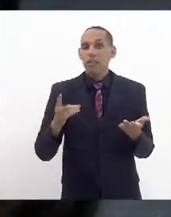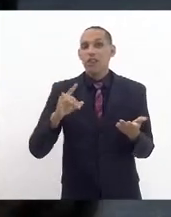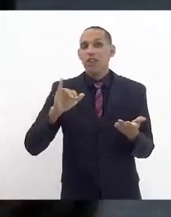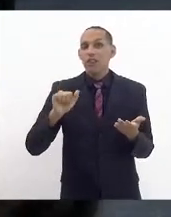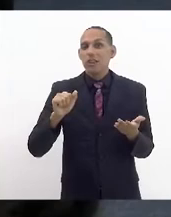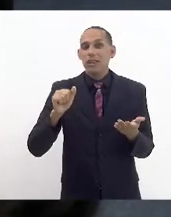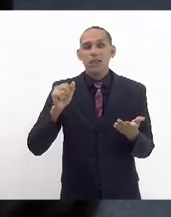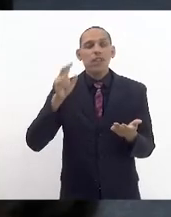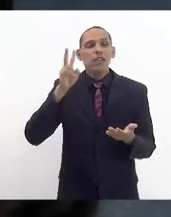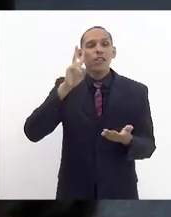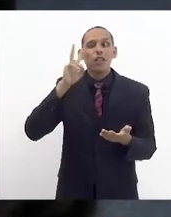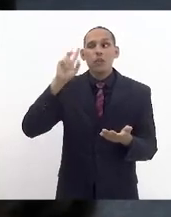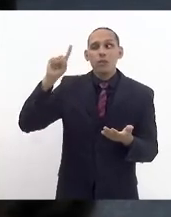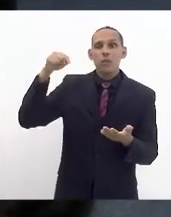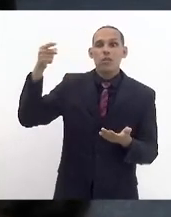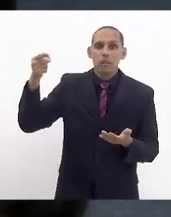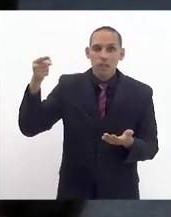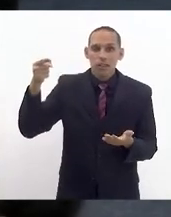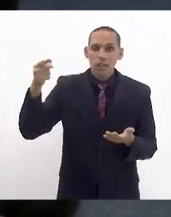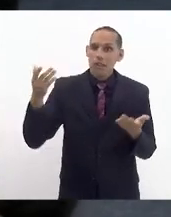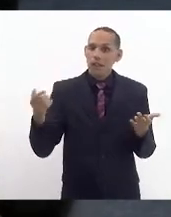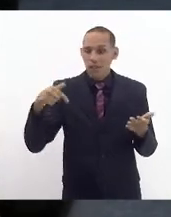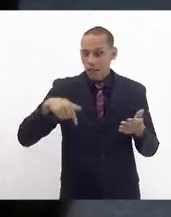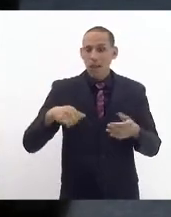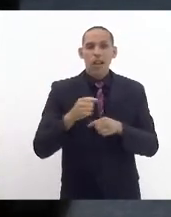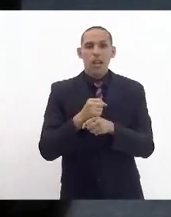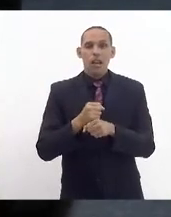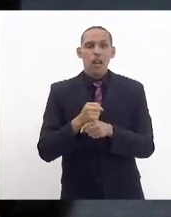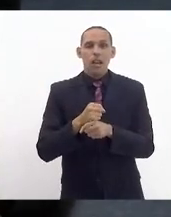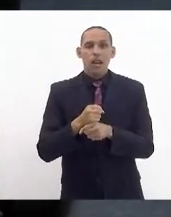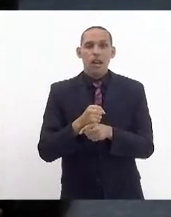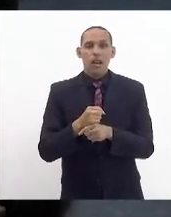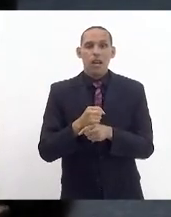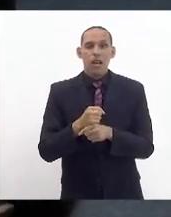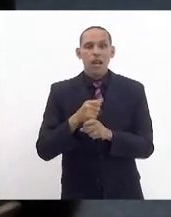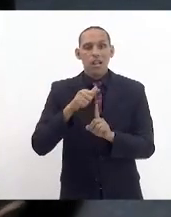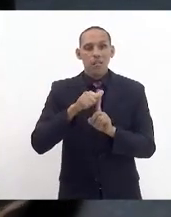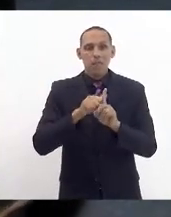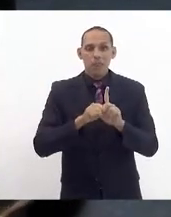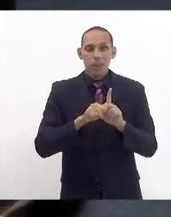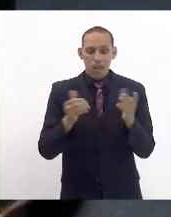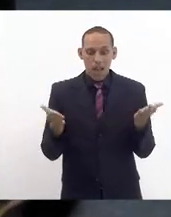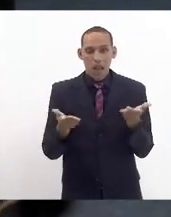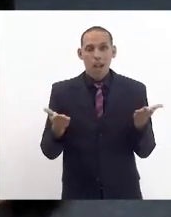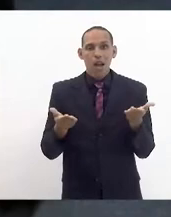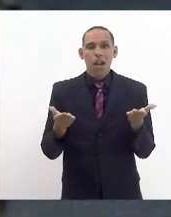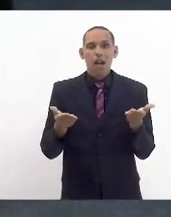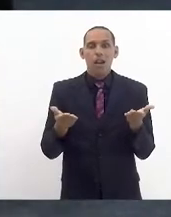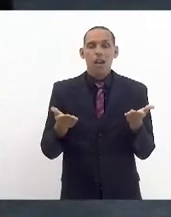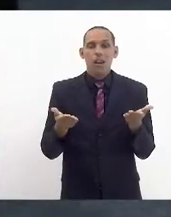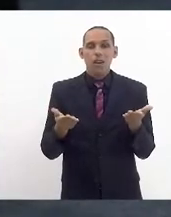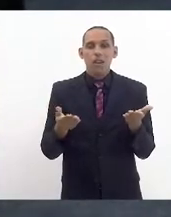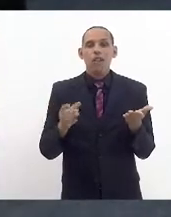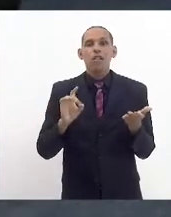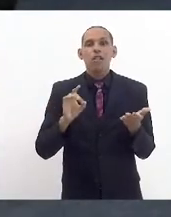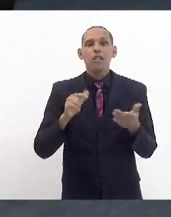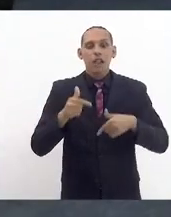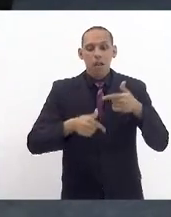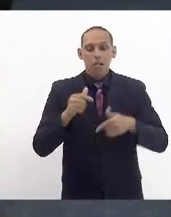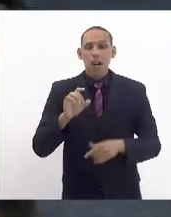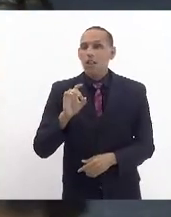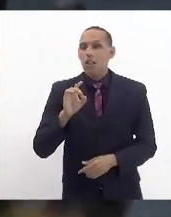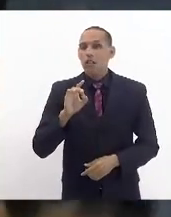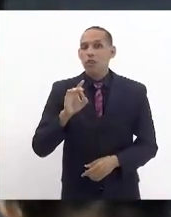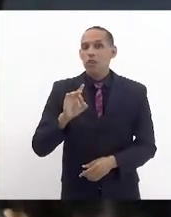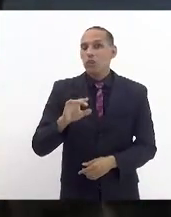próxima segunda-feira. Então, esse ano, as lojas ali no mês atual, elas só vão ter a oportunidade de trabalhar